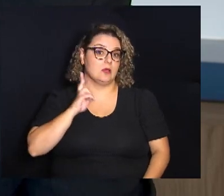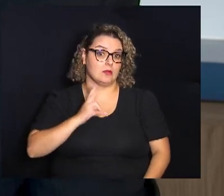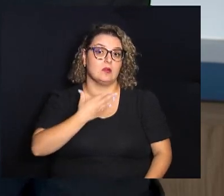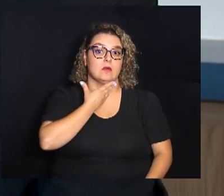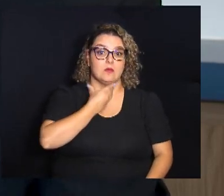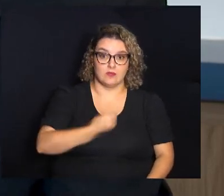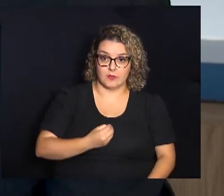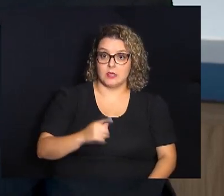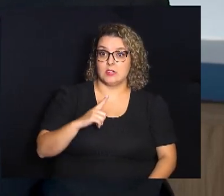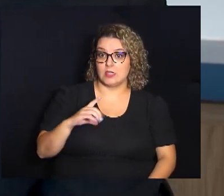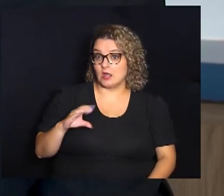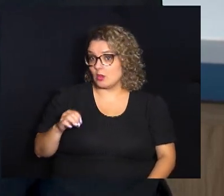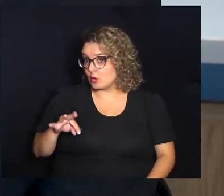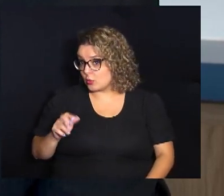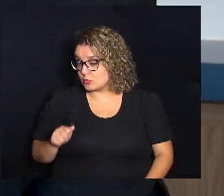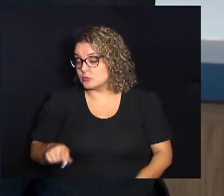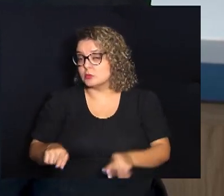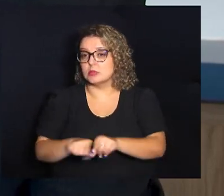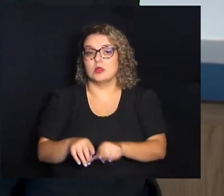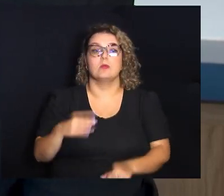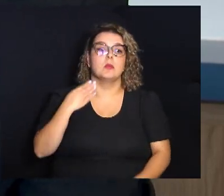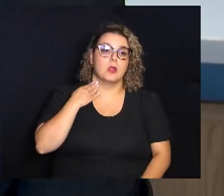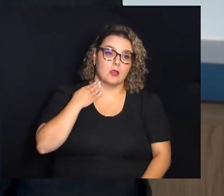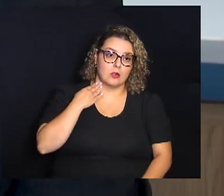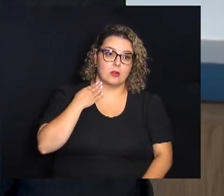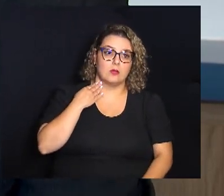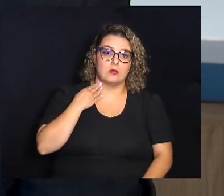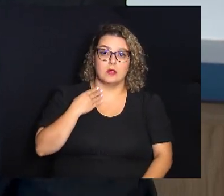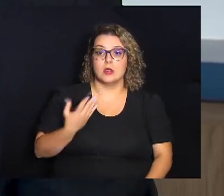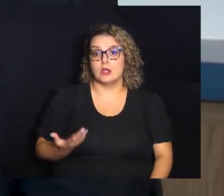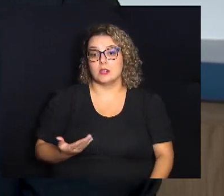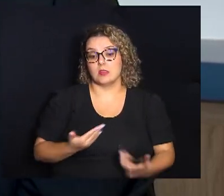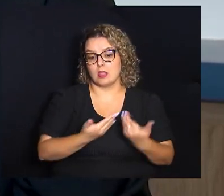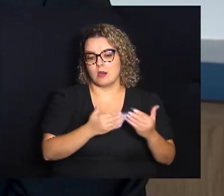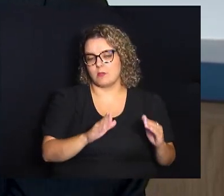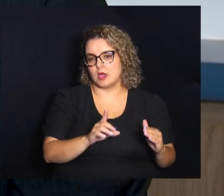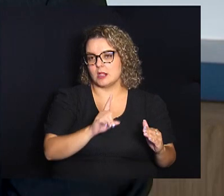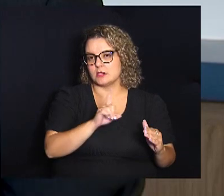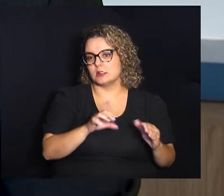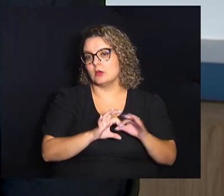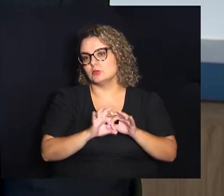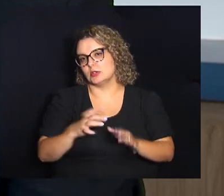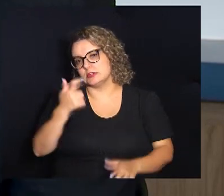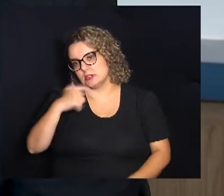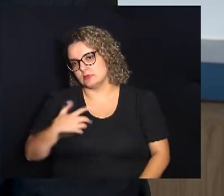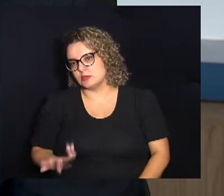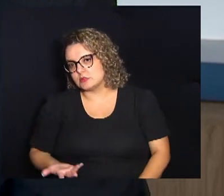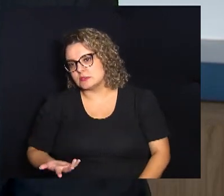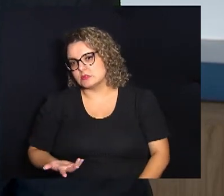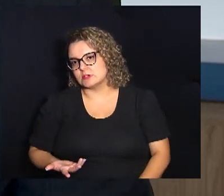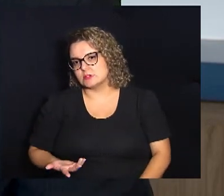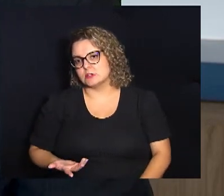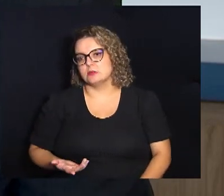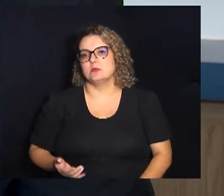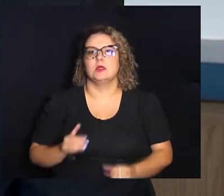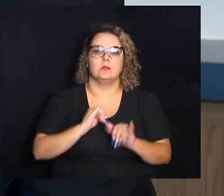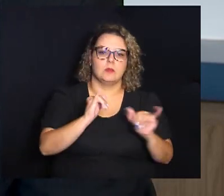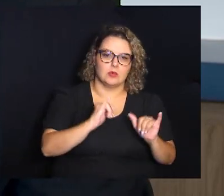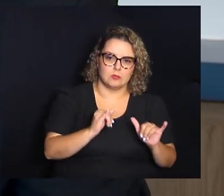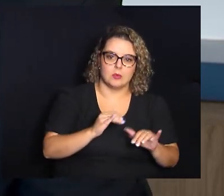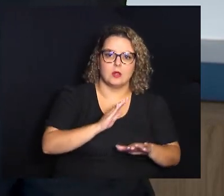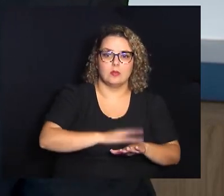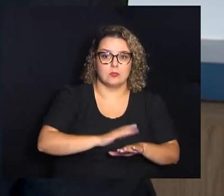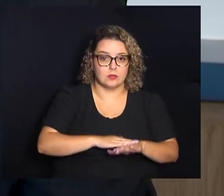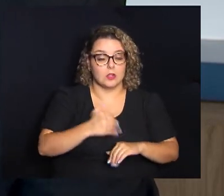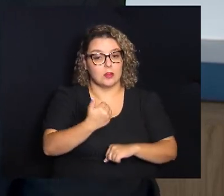conta corrente, como o banco onde a conta foi indevidamente aberta, para que eles sejam notificados sobre a operação, sobre a